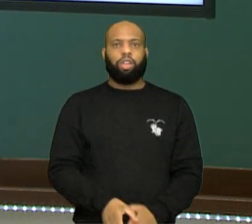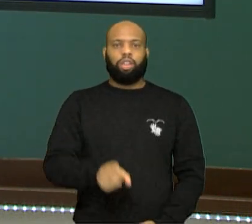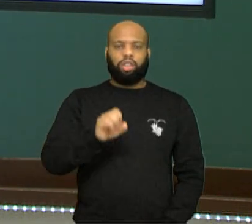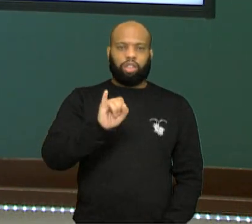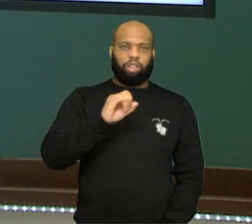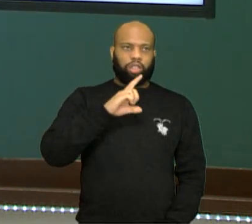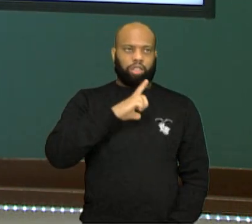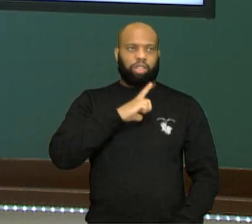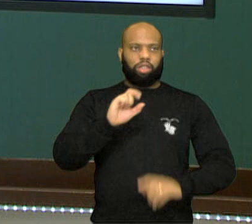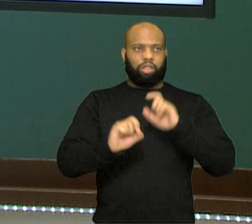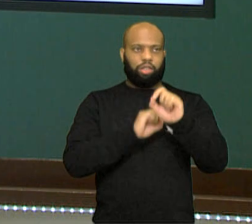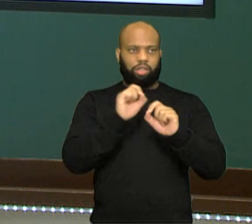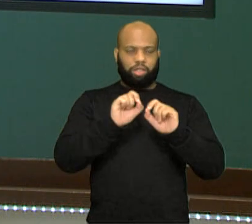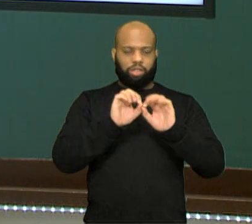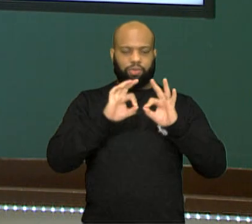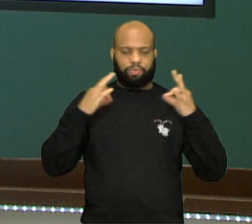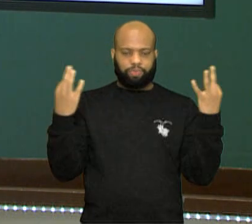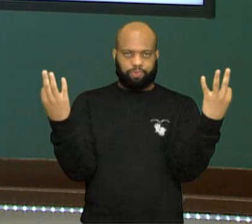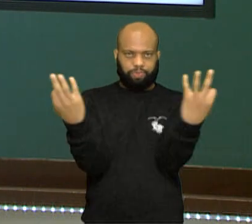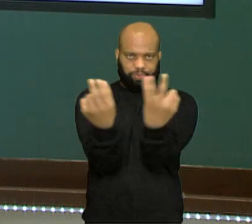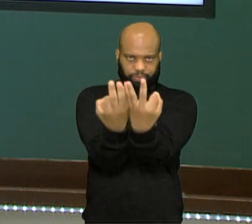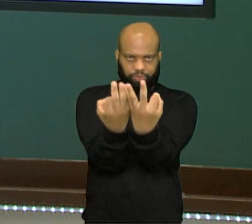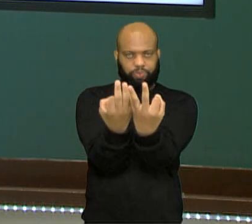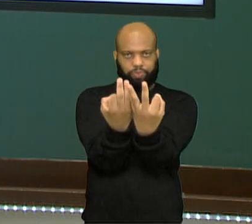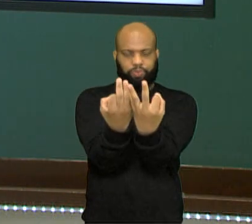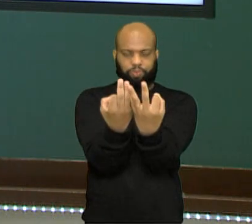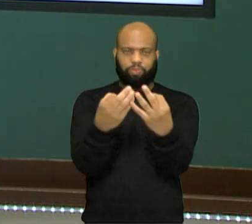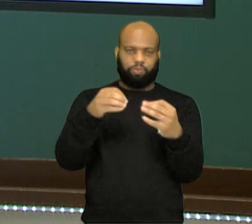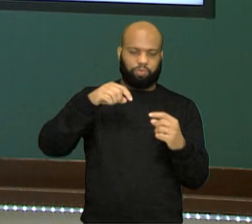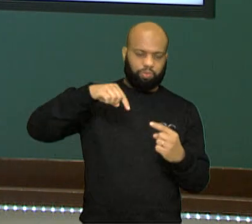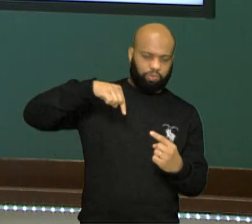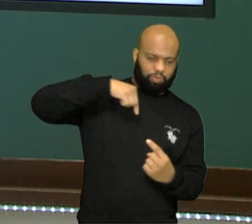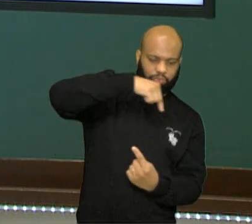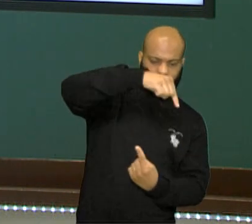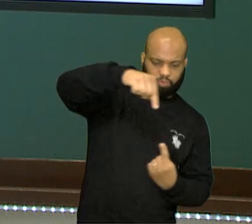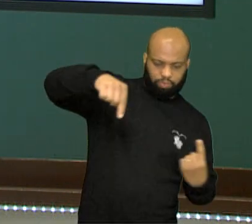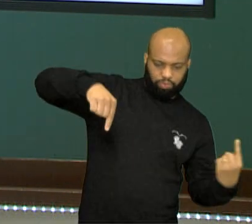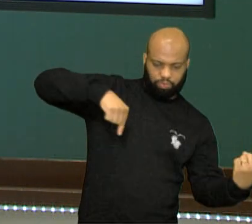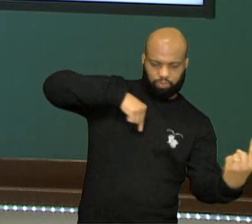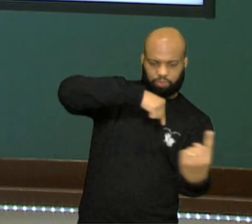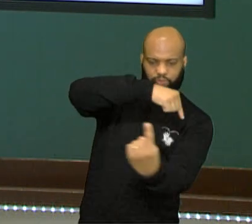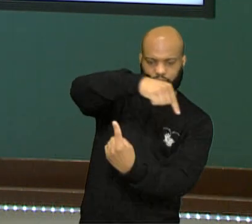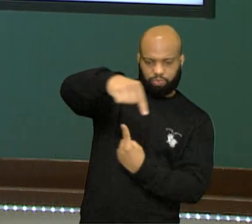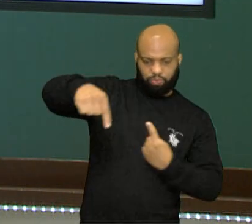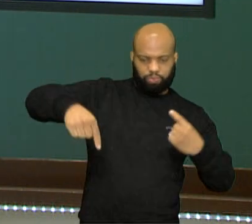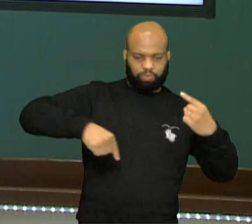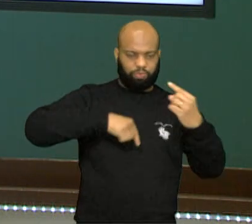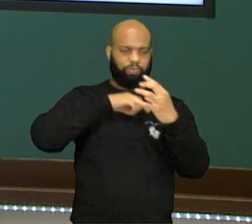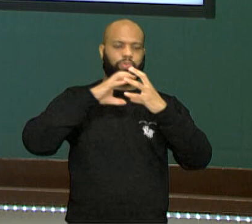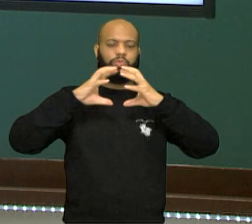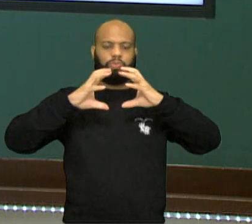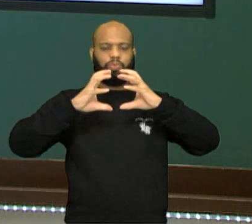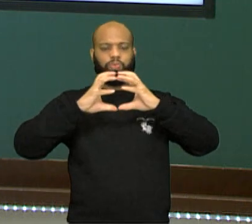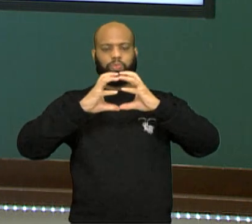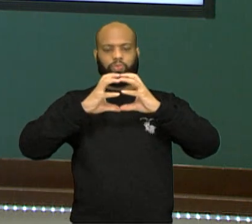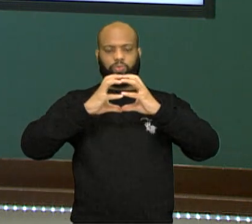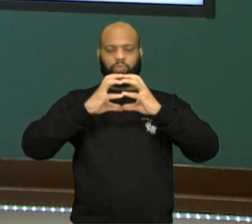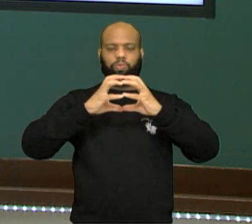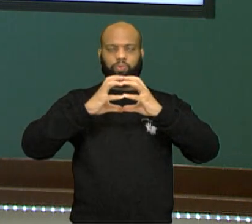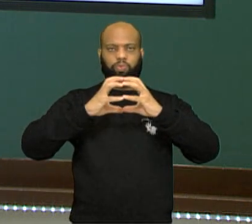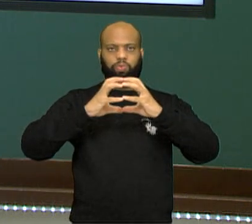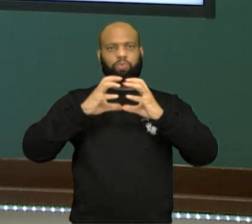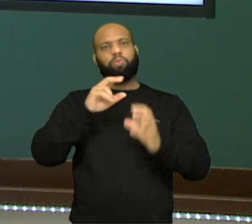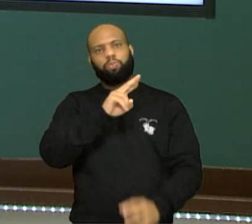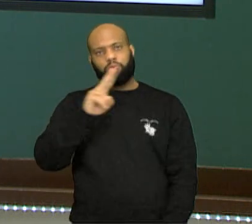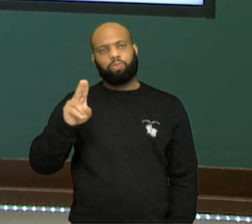ele no sentido horário ou no sentido anti-horário, ele vai formar exatamente este sólido que a